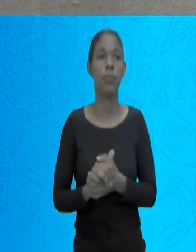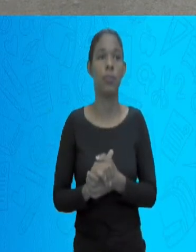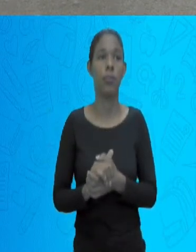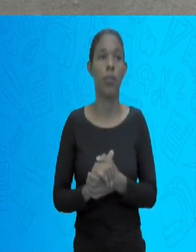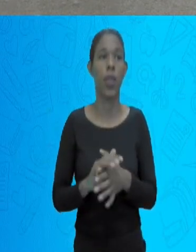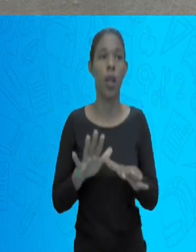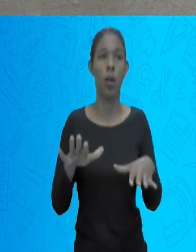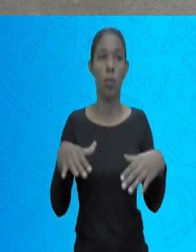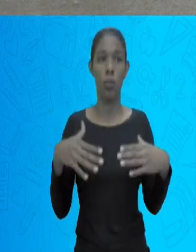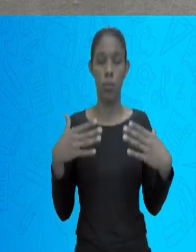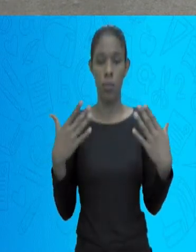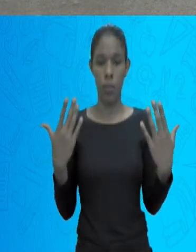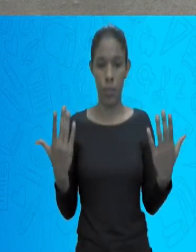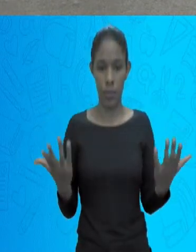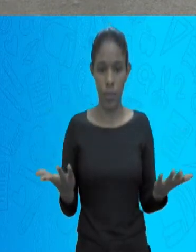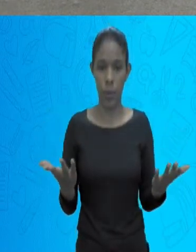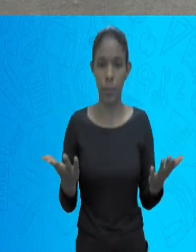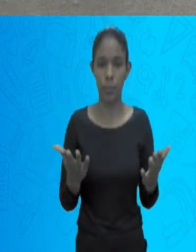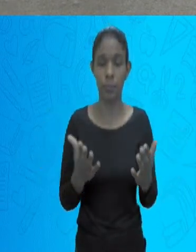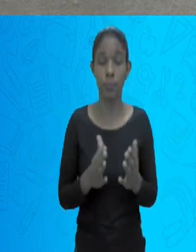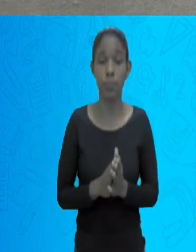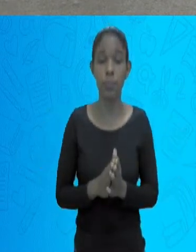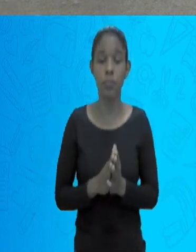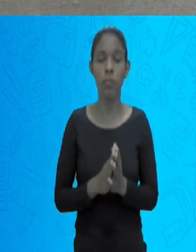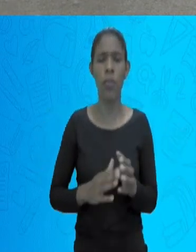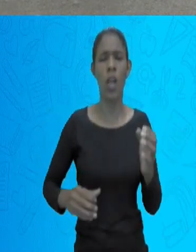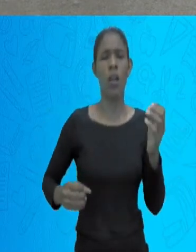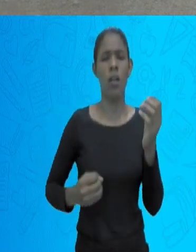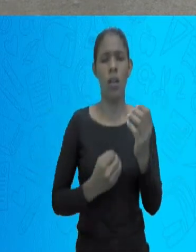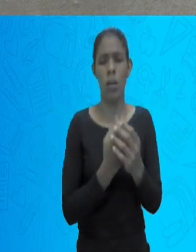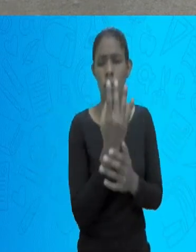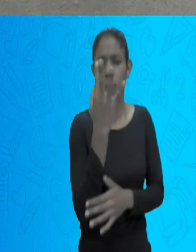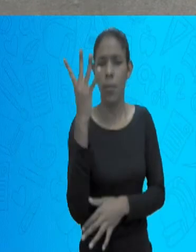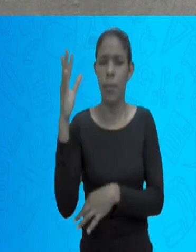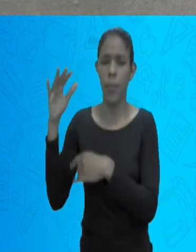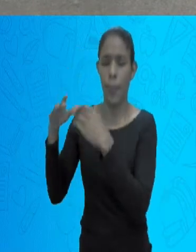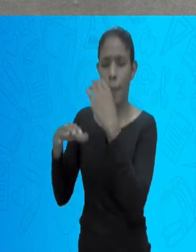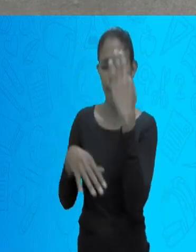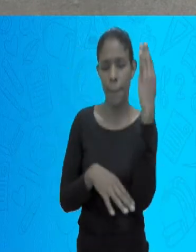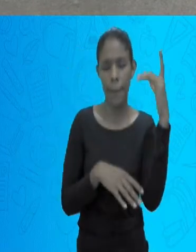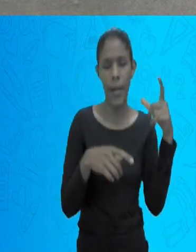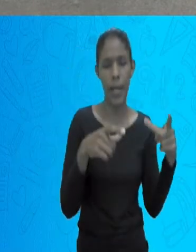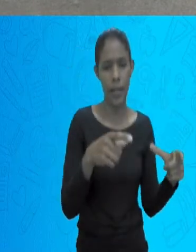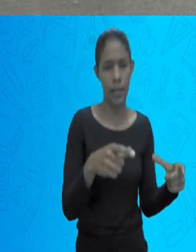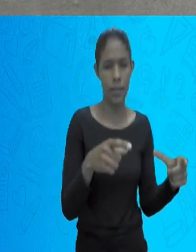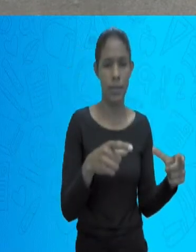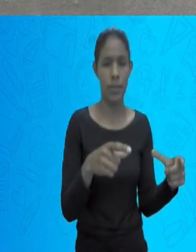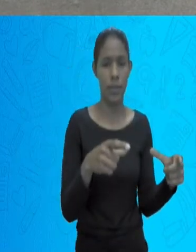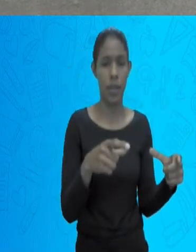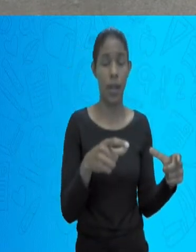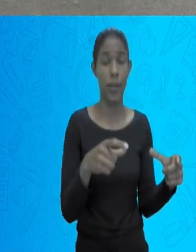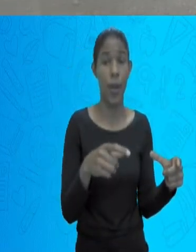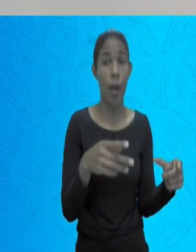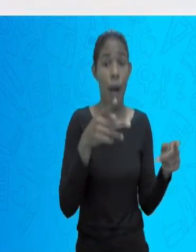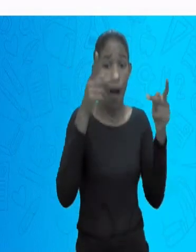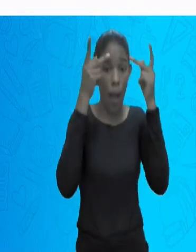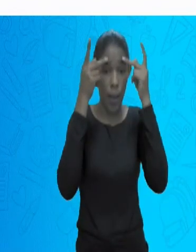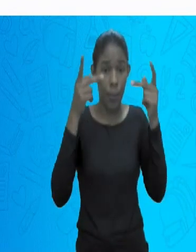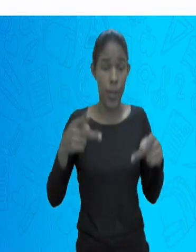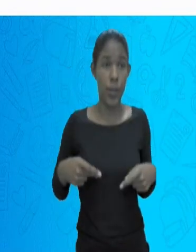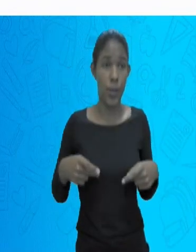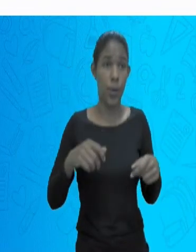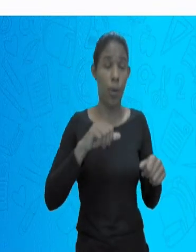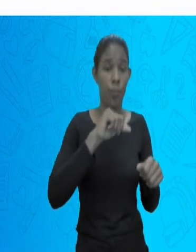de paisagens naturais nem sempre é positiva. Vamos pensar por que isso acontece. Queimada